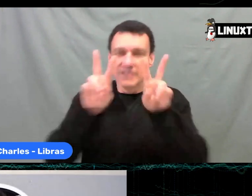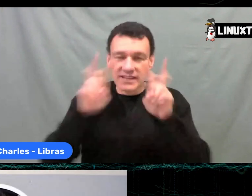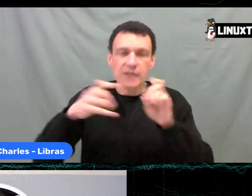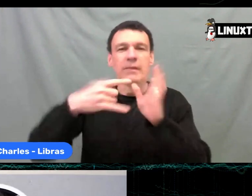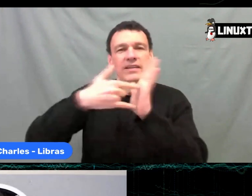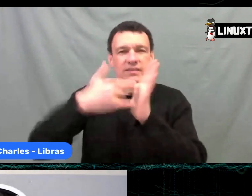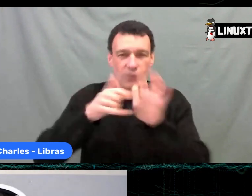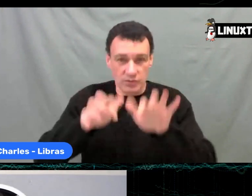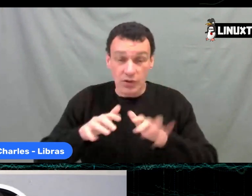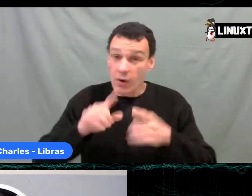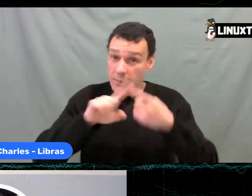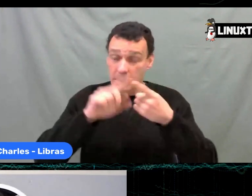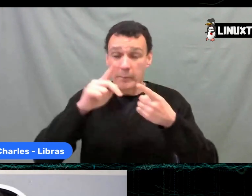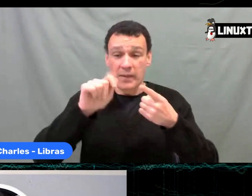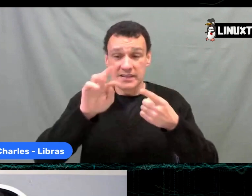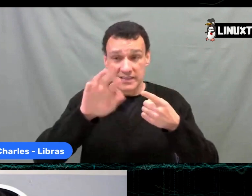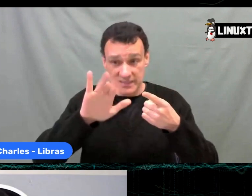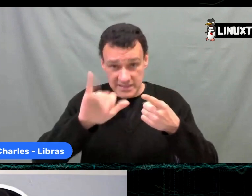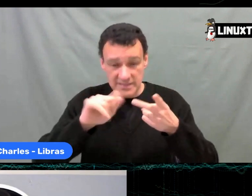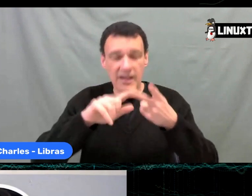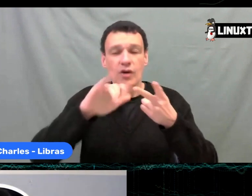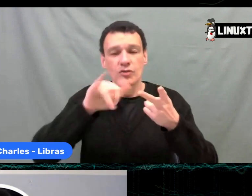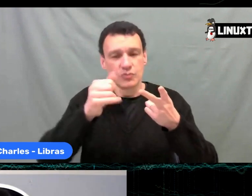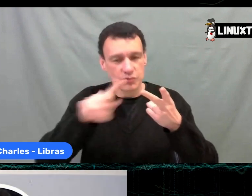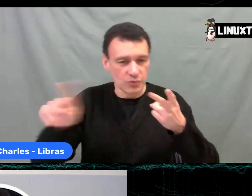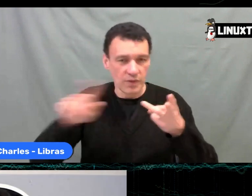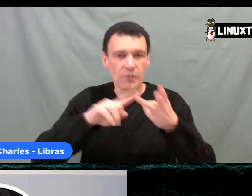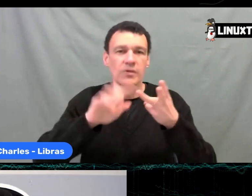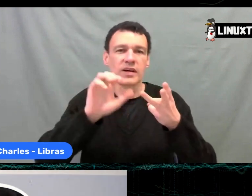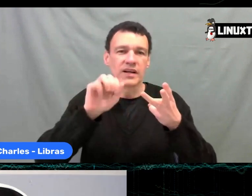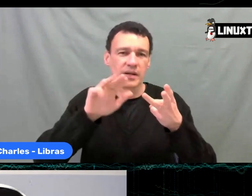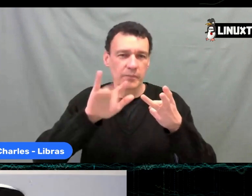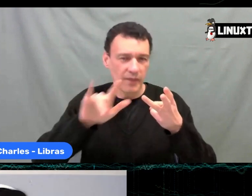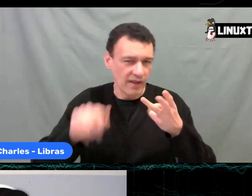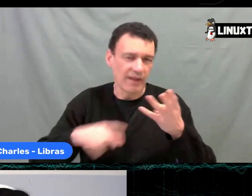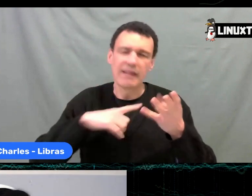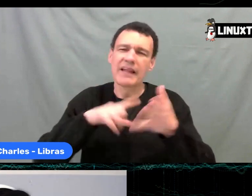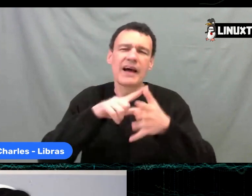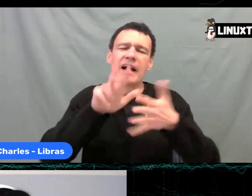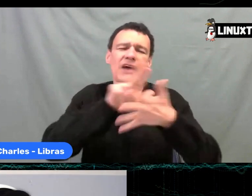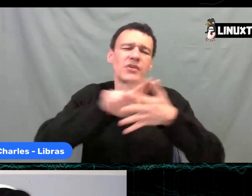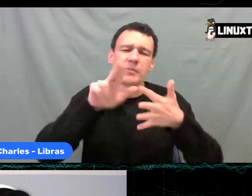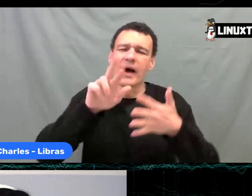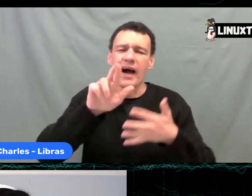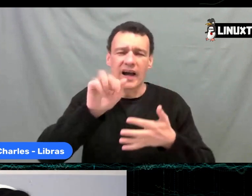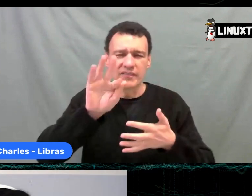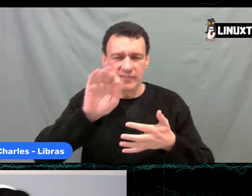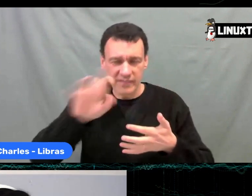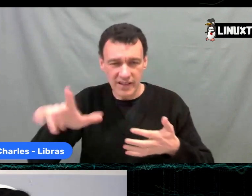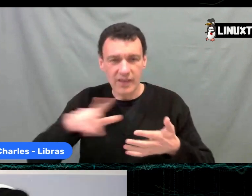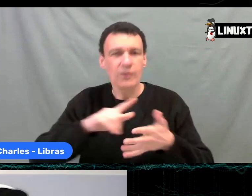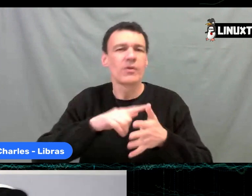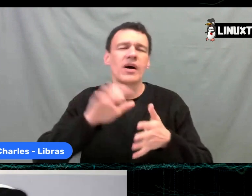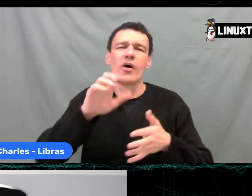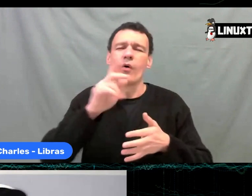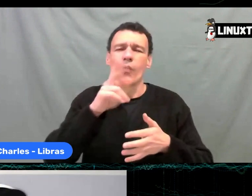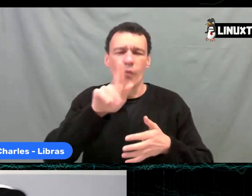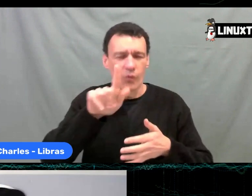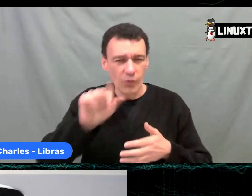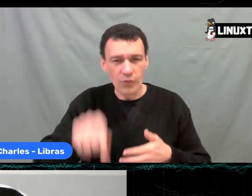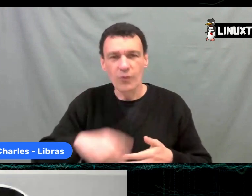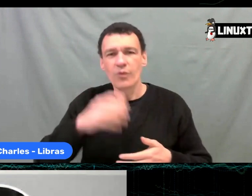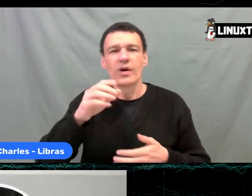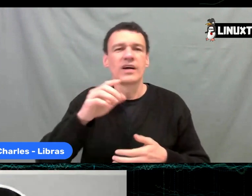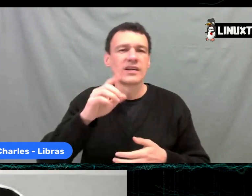Patrícia, depois vai ter o João, Camila, Punk do DevOps, Sebastian Weber, Rafael Benucci, Caio Delgado, Hugo Prudente,